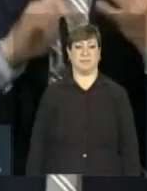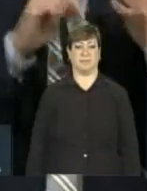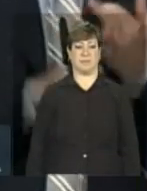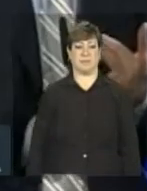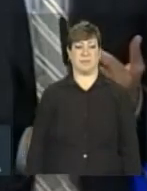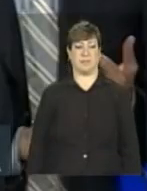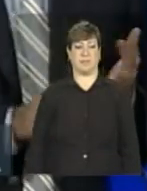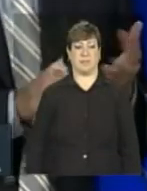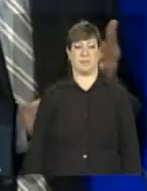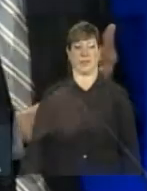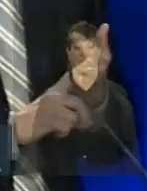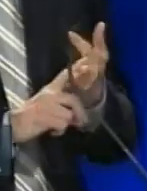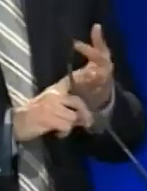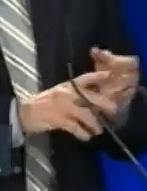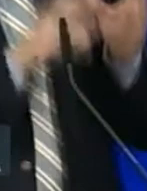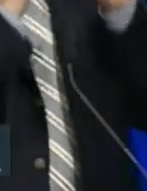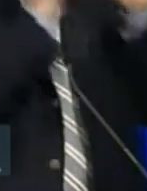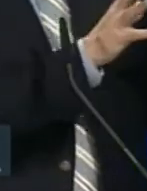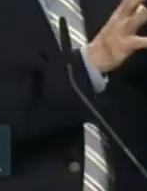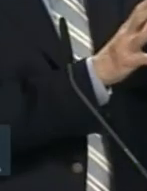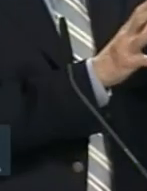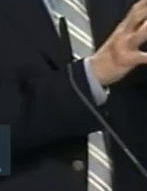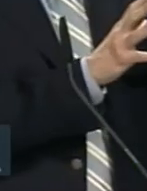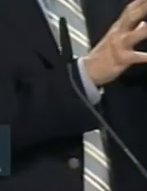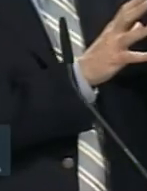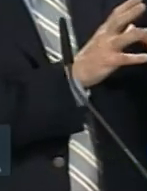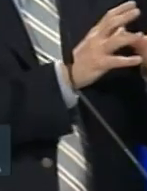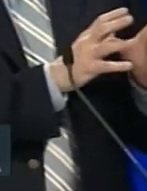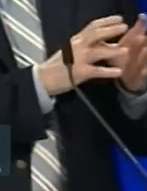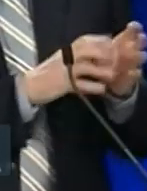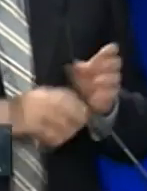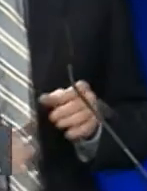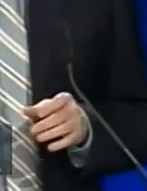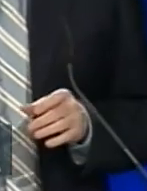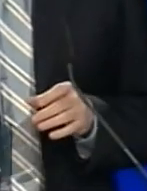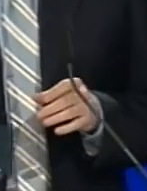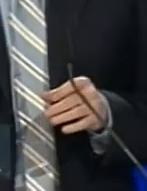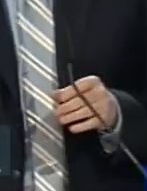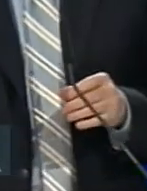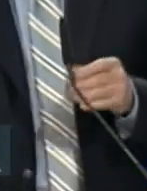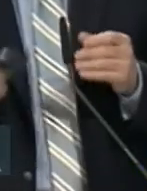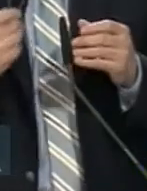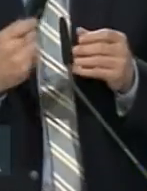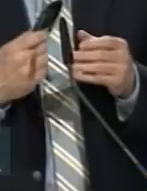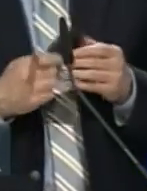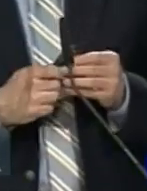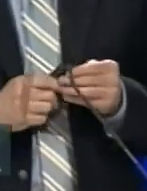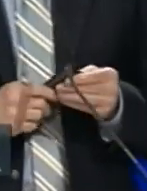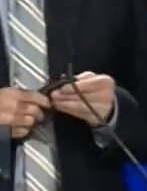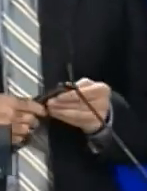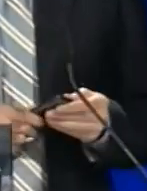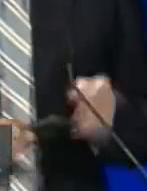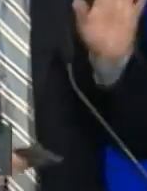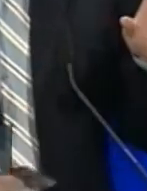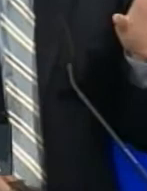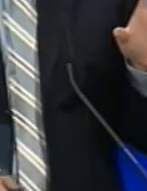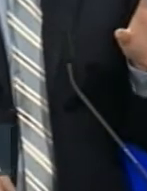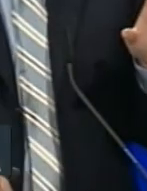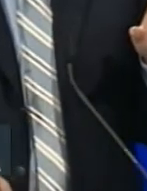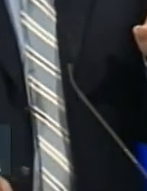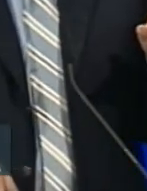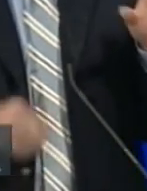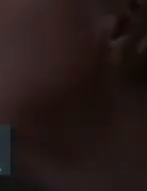porque é uma grande maioria que está saltando etapas, a banda larga, por exemplo, indo diretamente ao smartphone, ao telefone